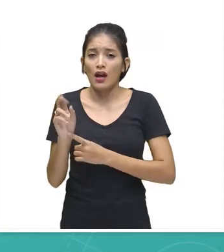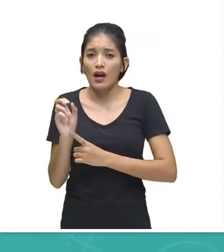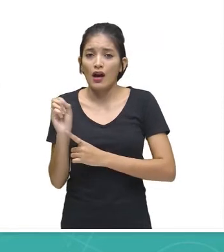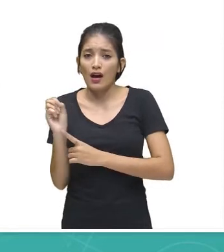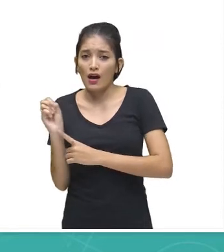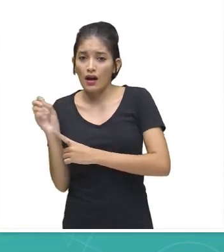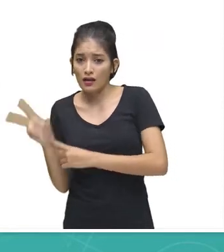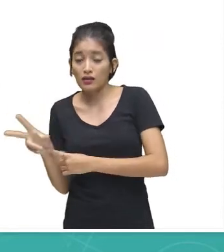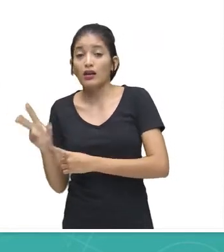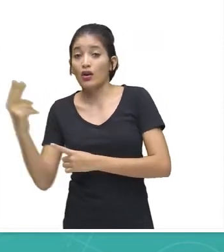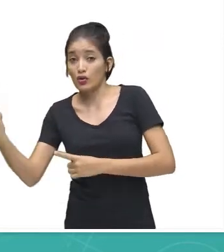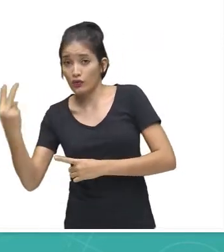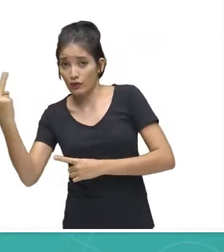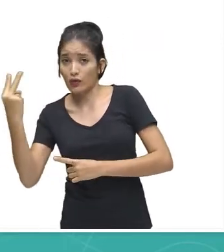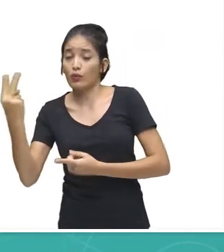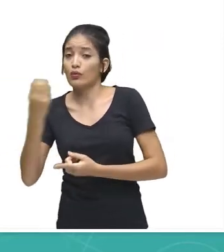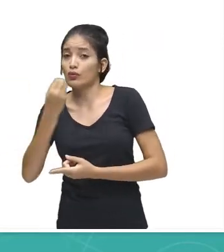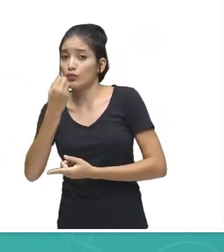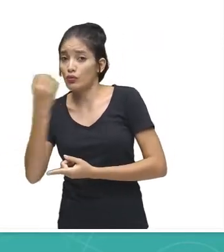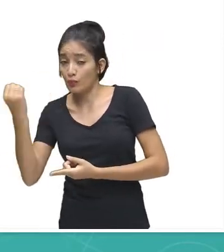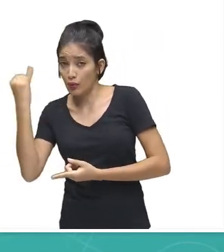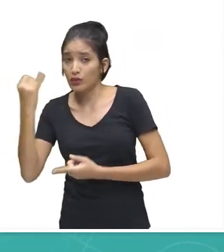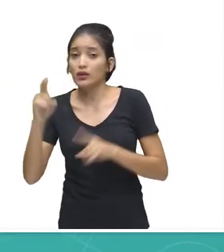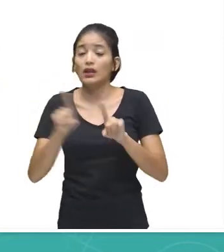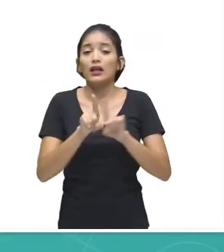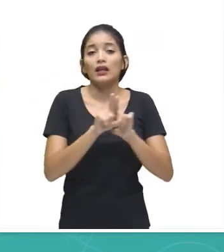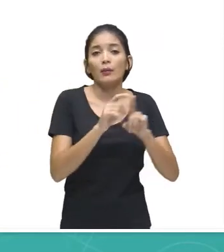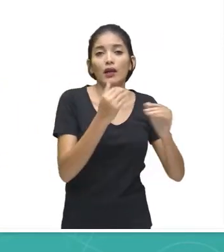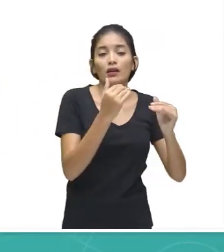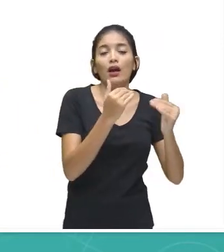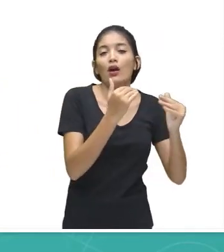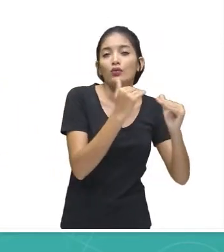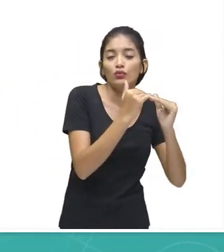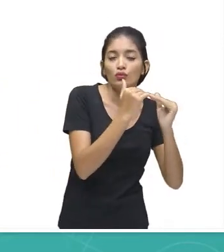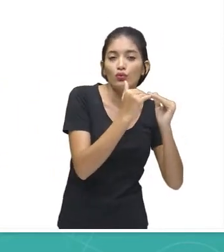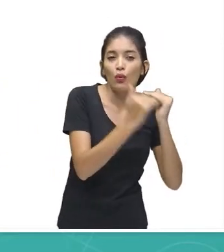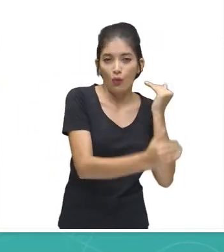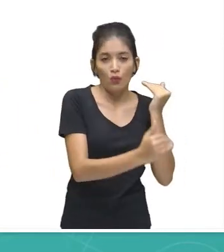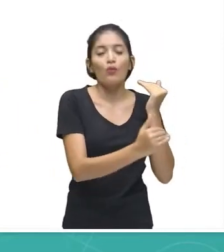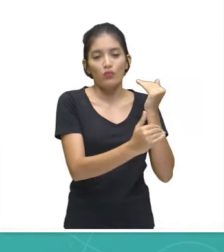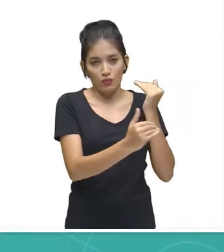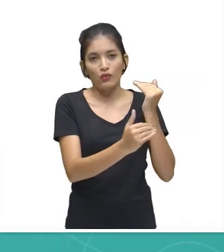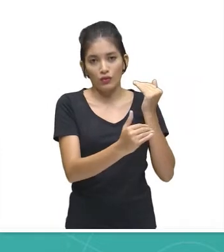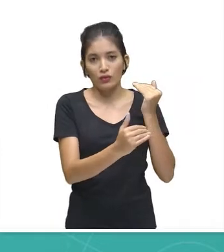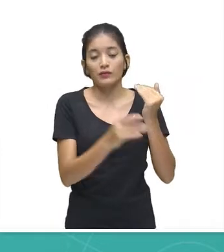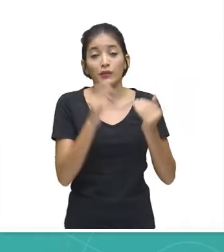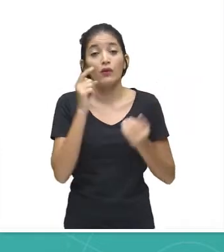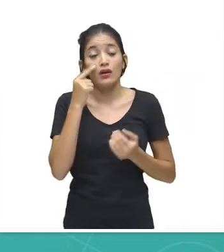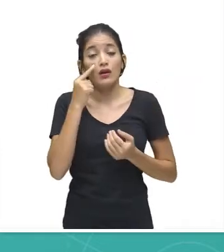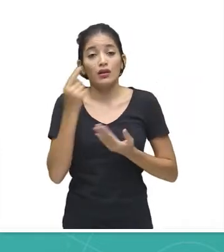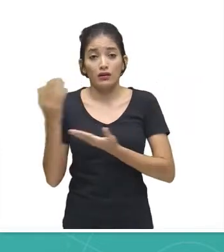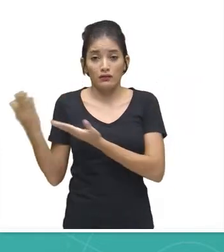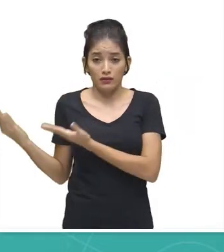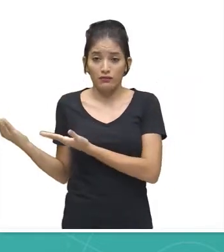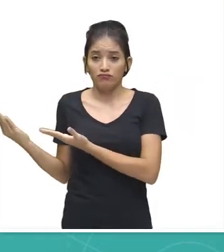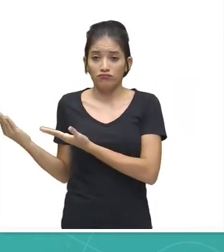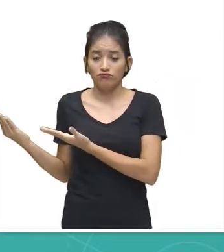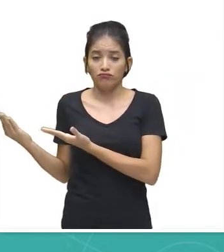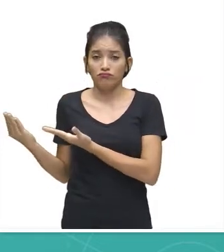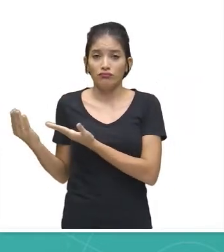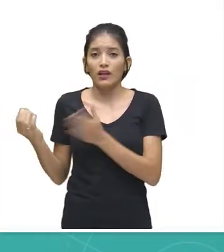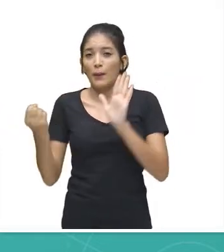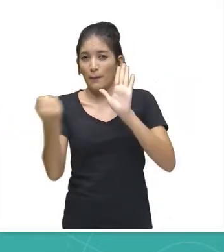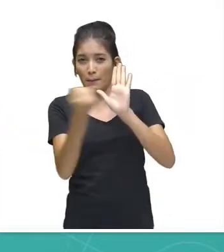os contravalores. Vocês estão vendo aí um símbolo de uma religião oriental e esse símbolo aí